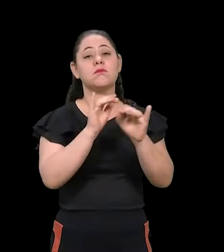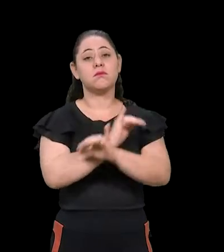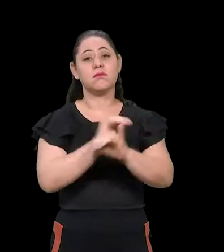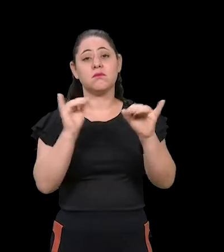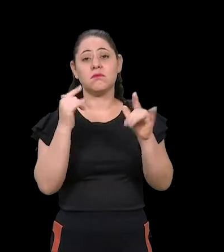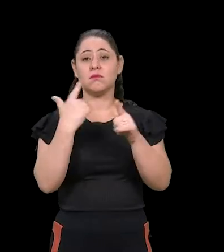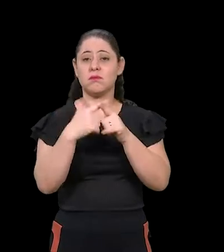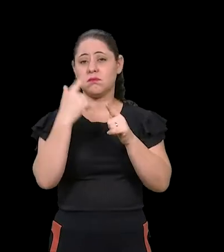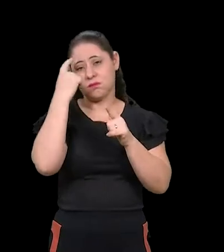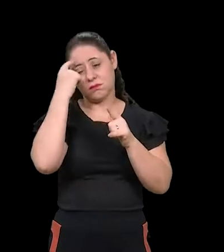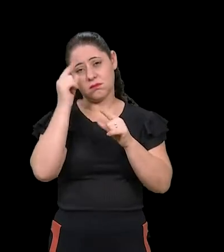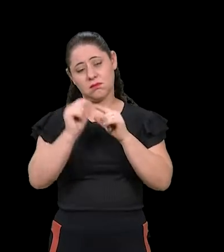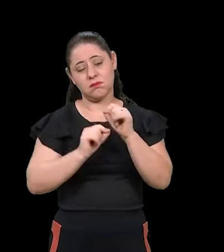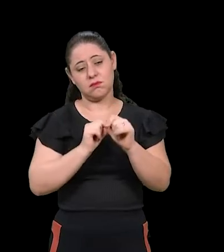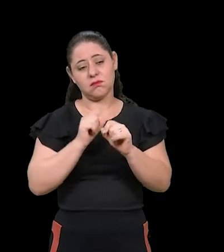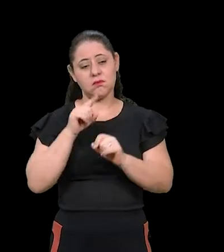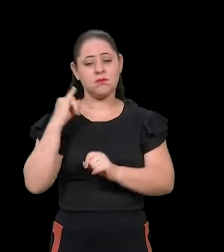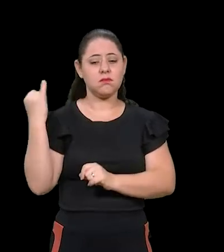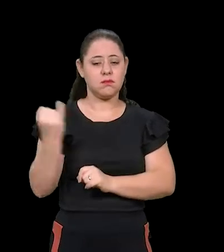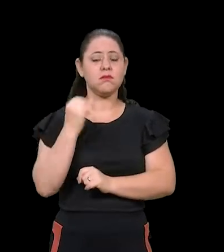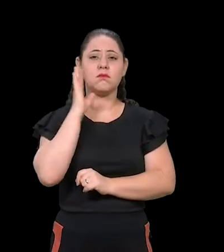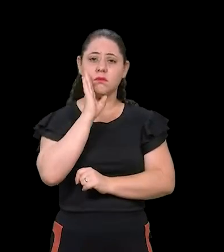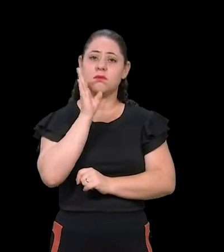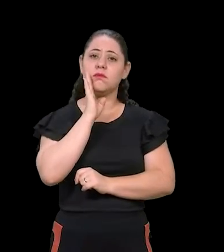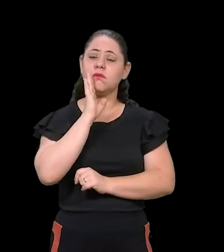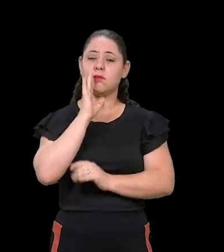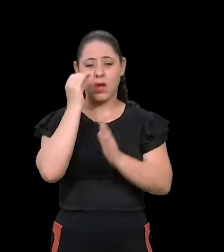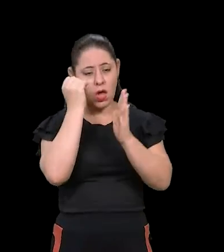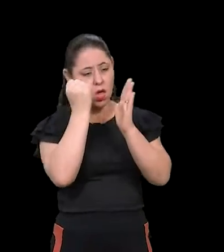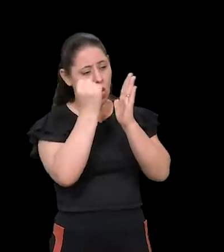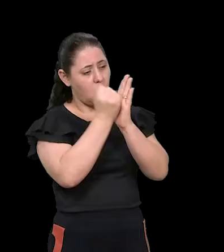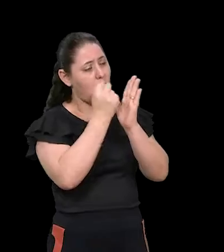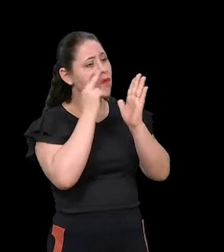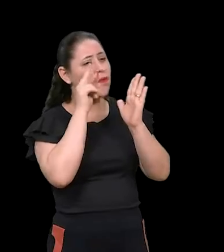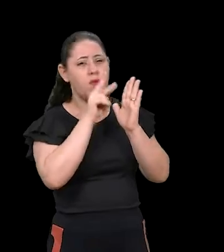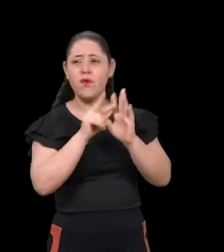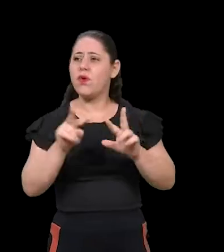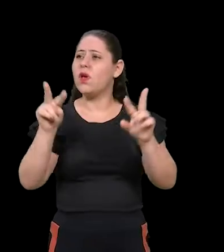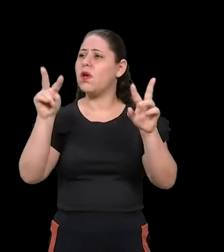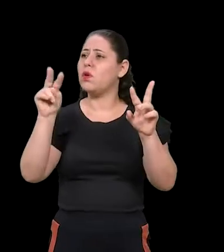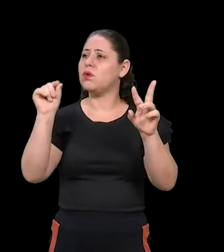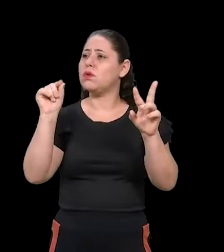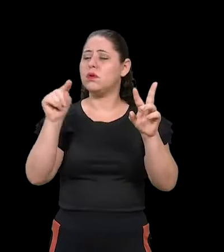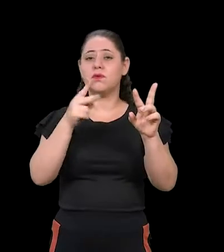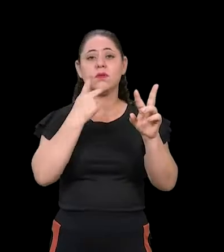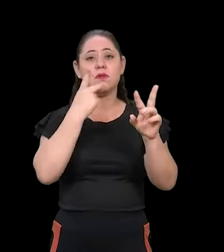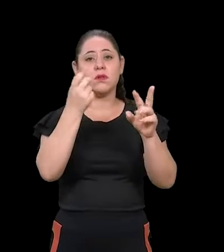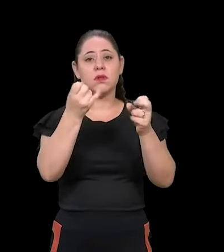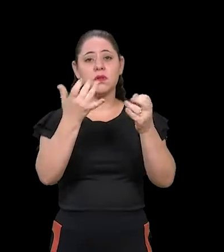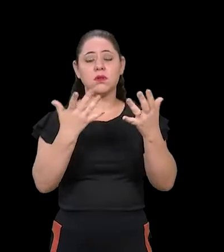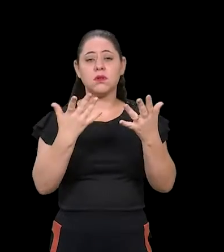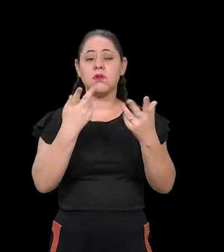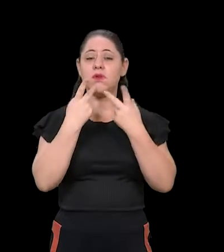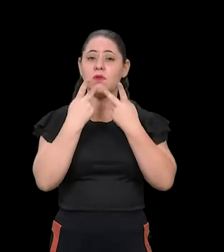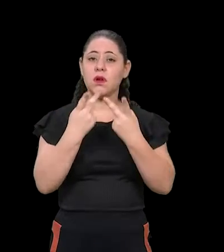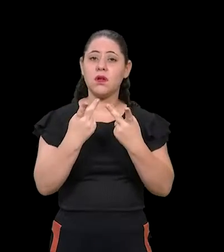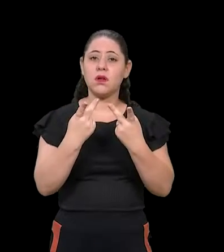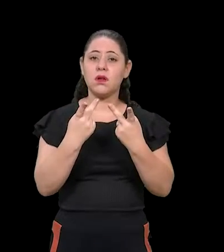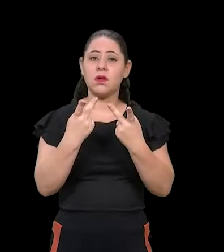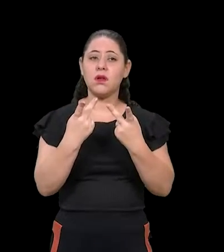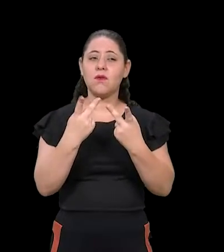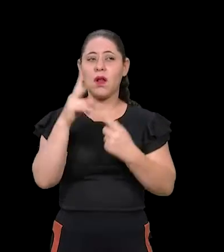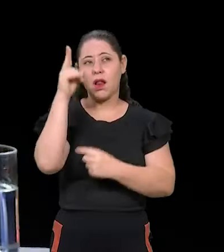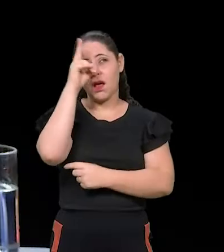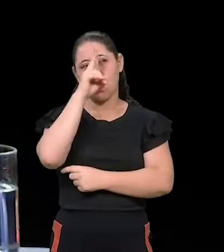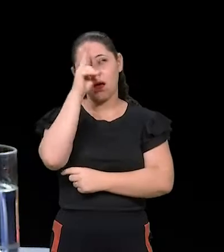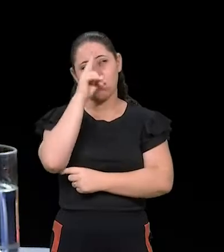é muito legal reconhecer, ver um pouco, né? E você falando aqui, eu falando aqui, você acaba recordando tudo um monte que